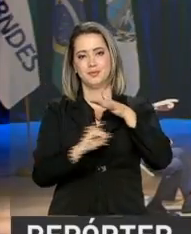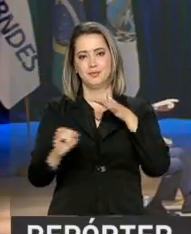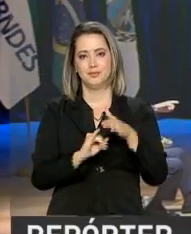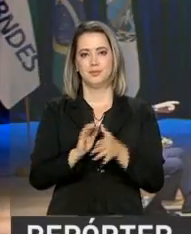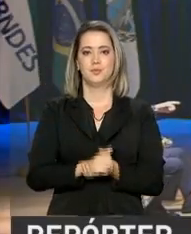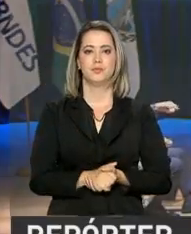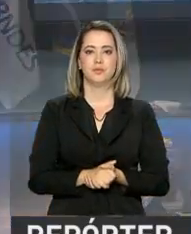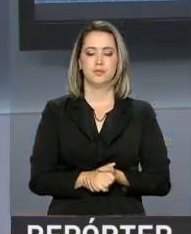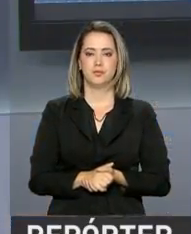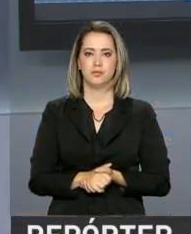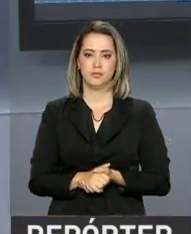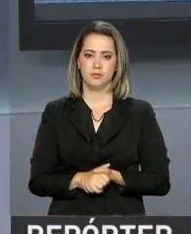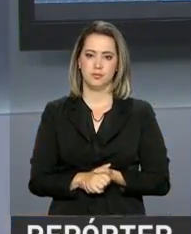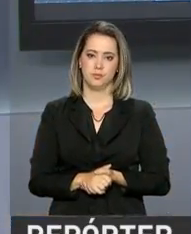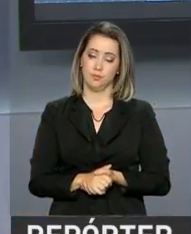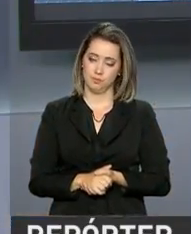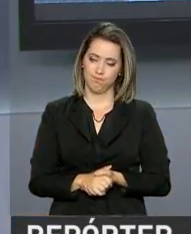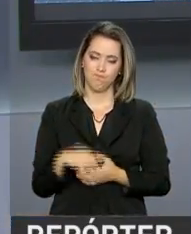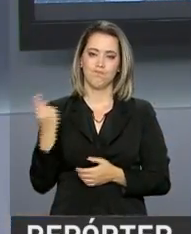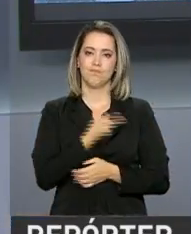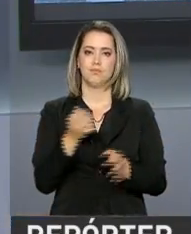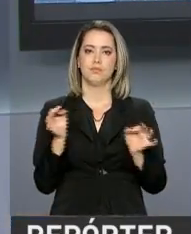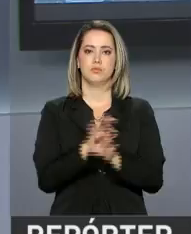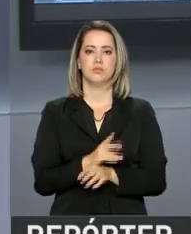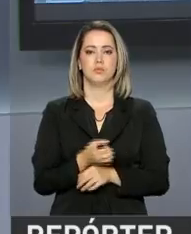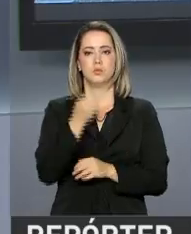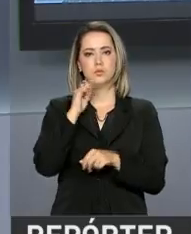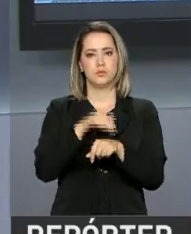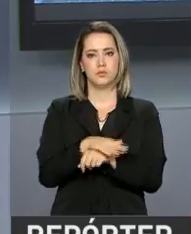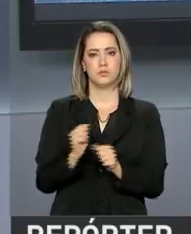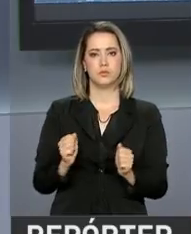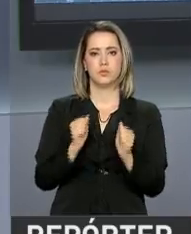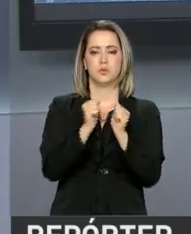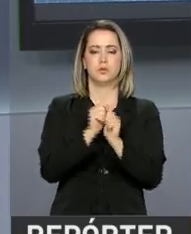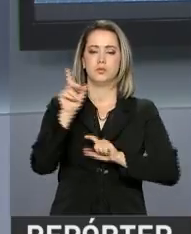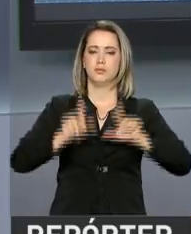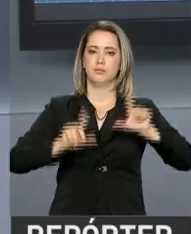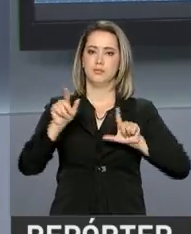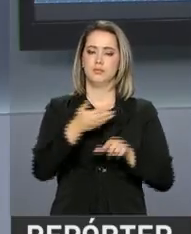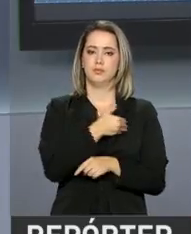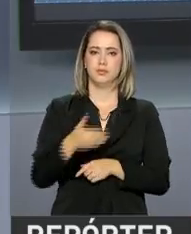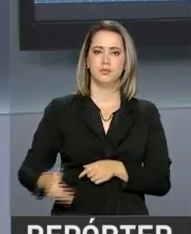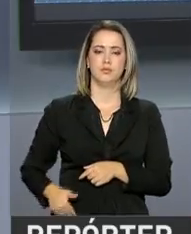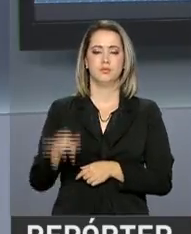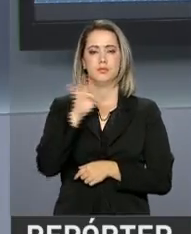instituição. Esta edição termina aqui. Uma boa noite para você e continue com a gente aqui